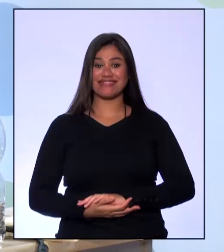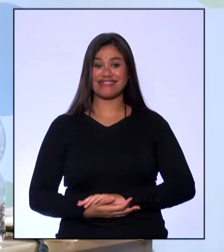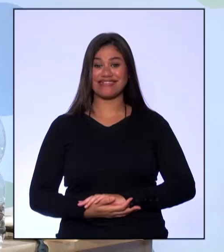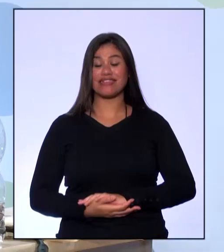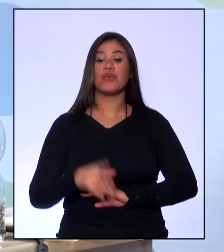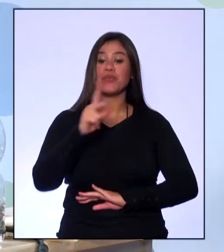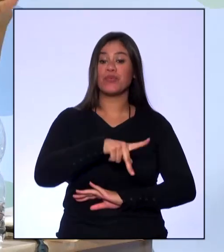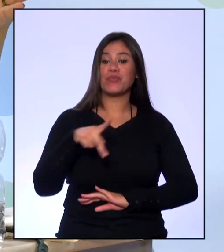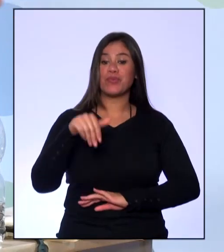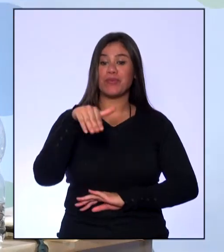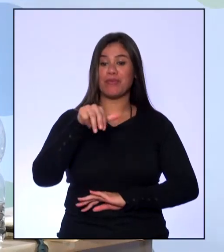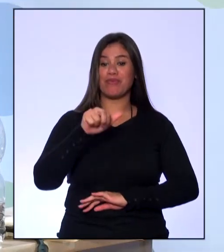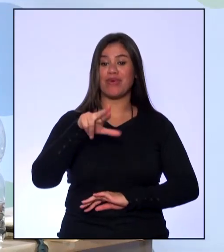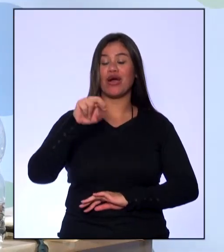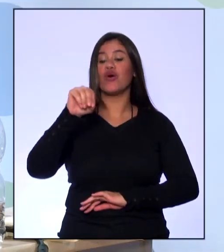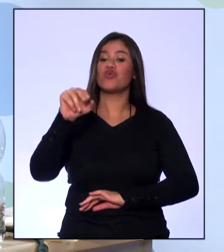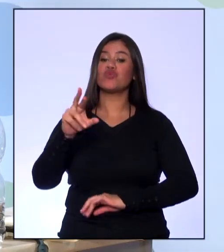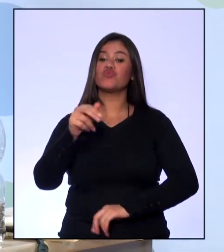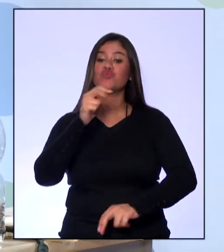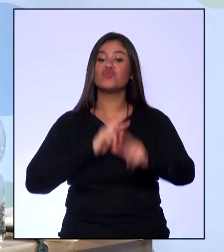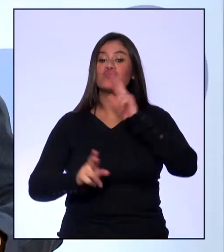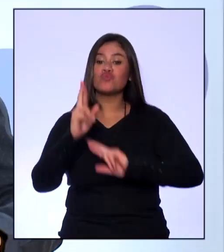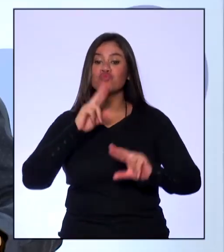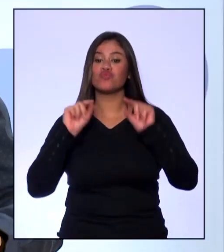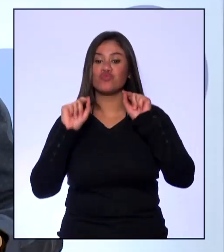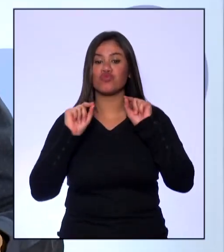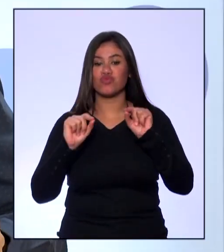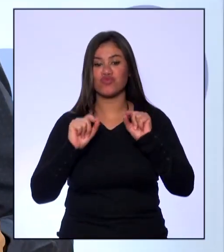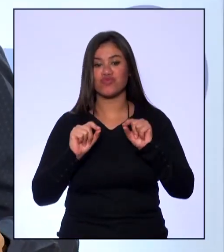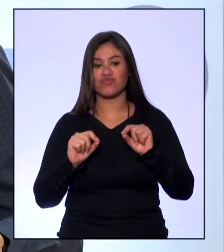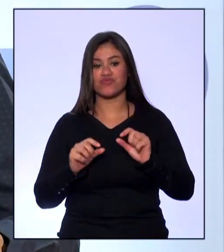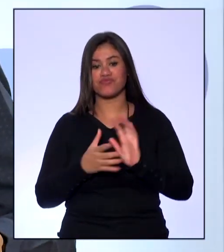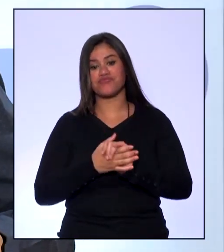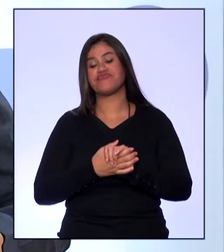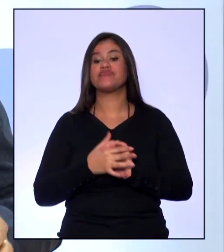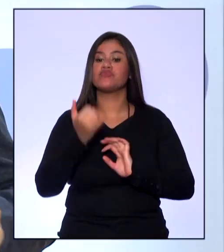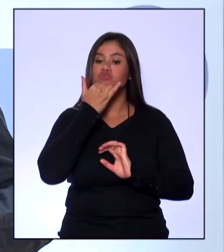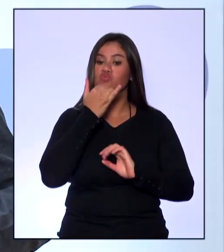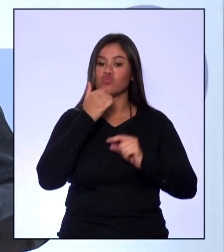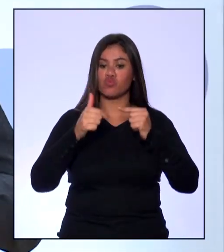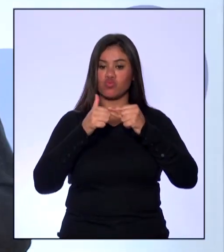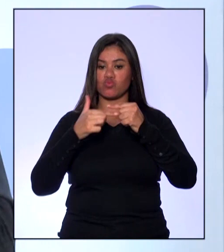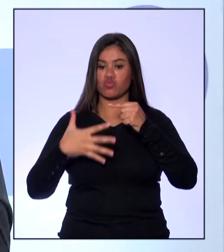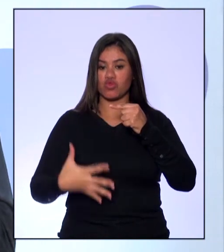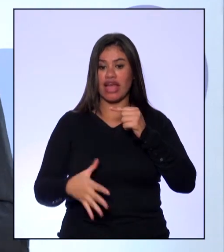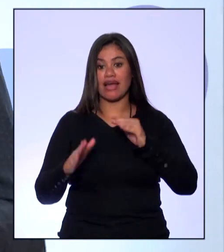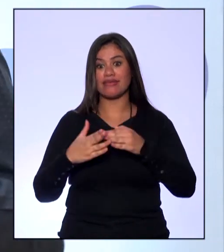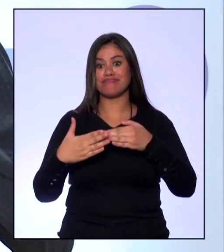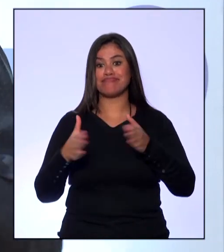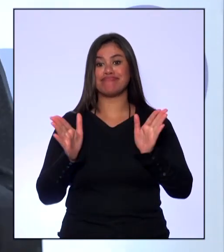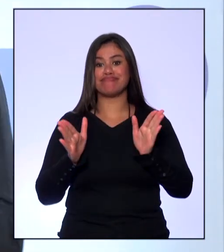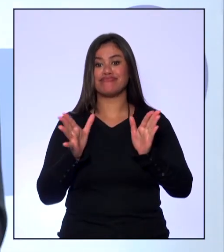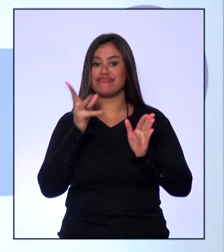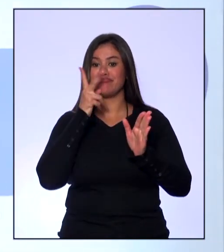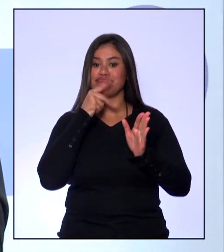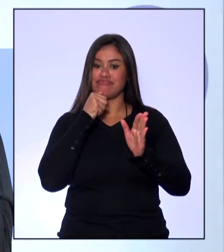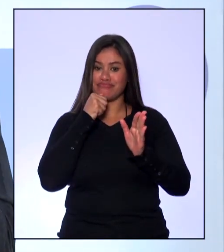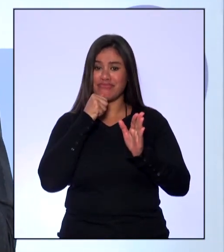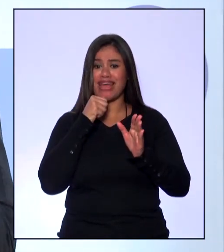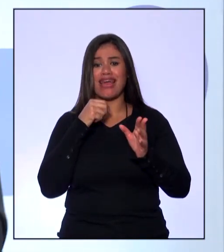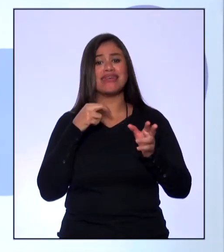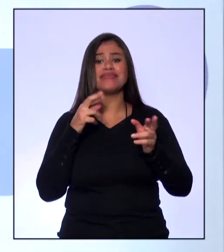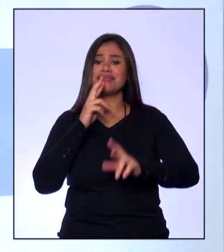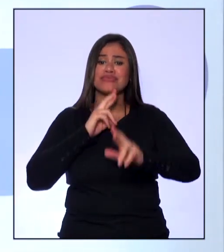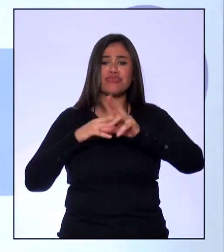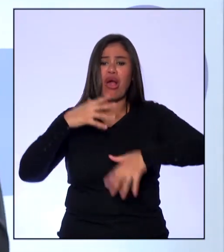Professor Mauro, o que eles nos responderam? Olha, o chat ficou fechado por durante um tempinho, aí quando reabriu, misturaram várias das